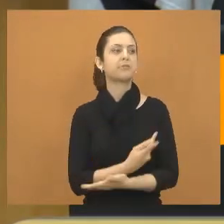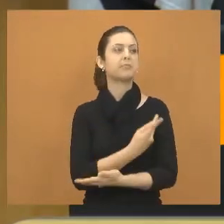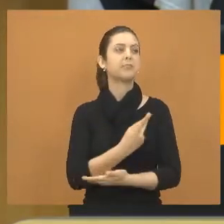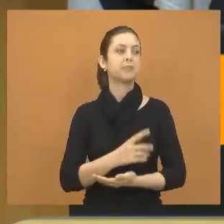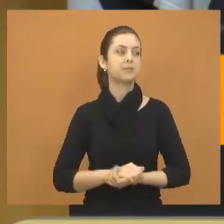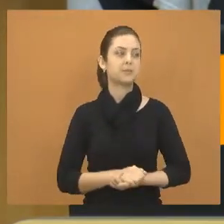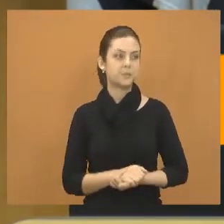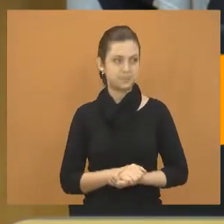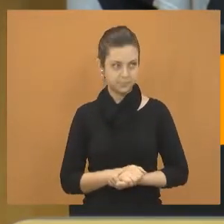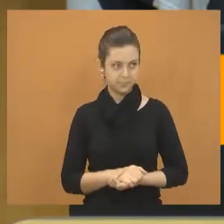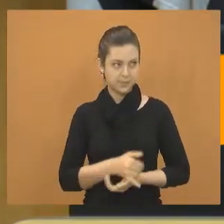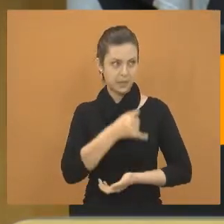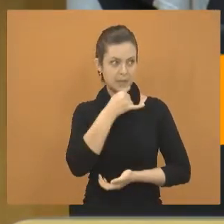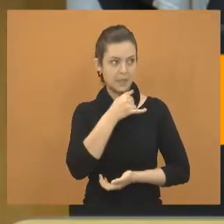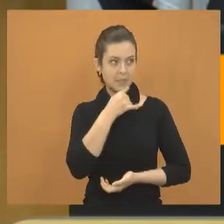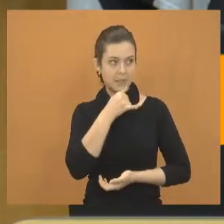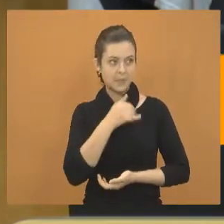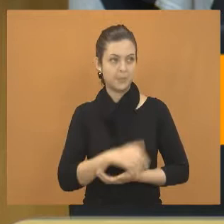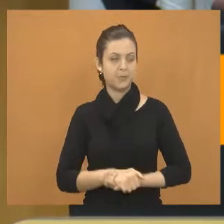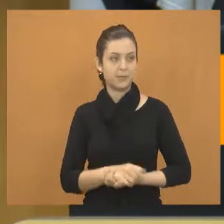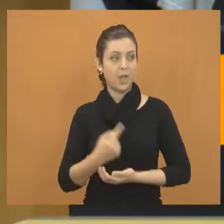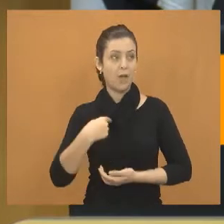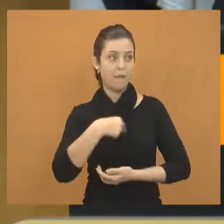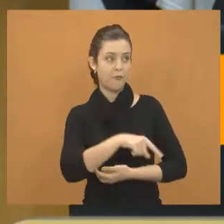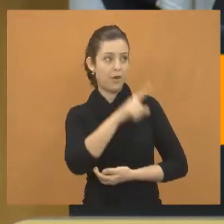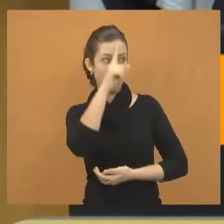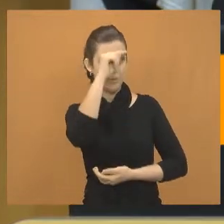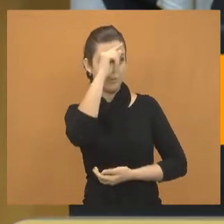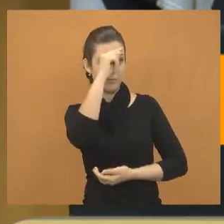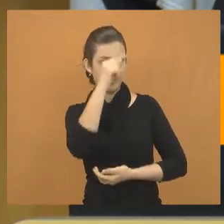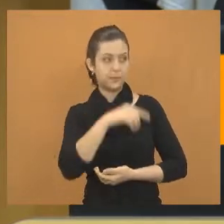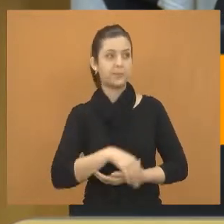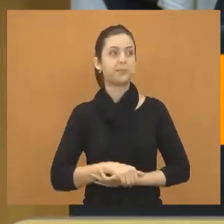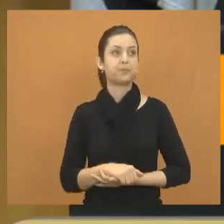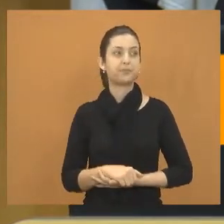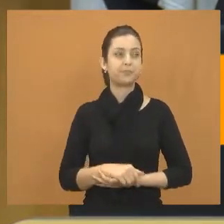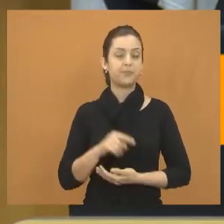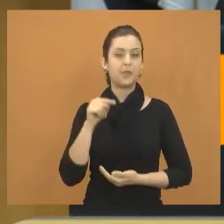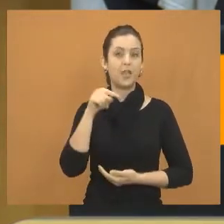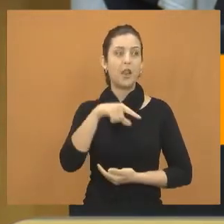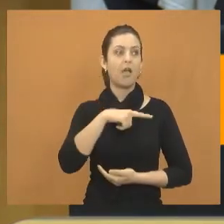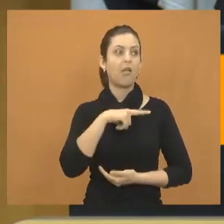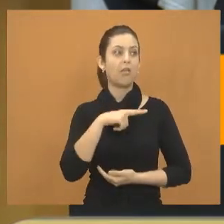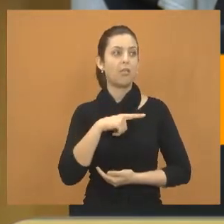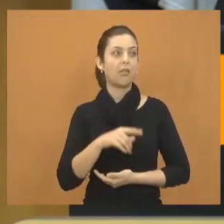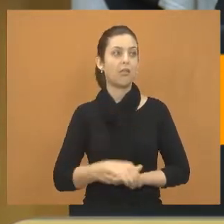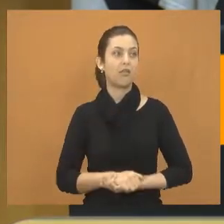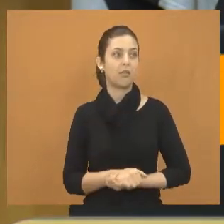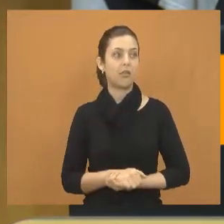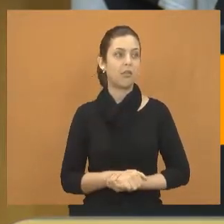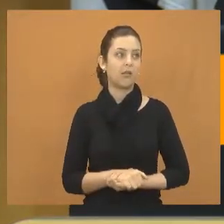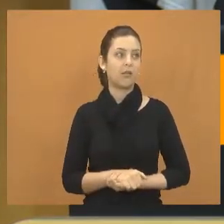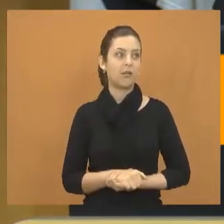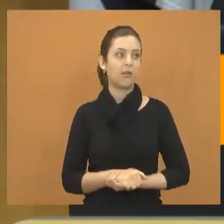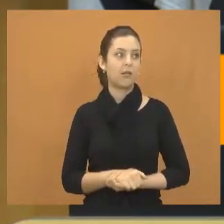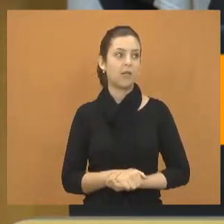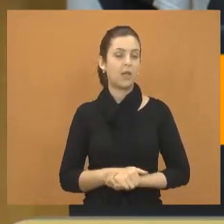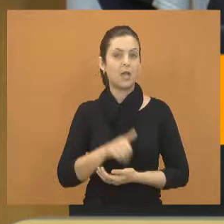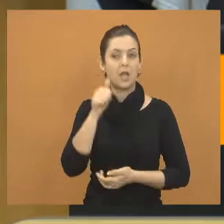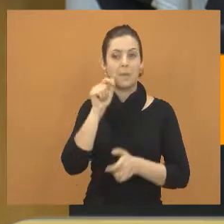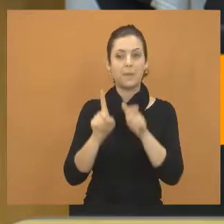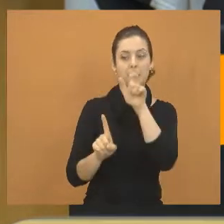acontecendo? Por exemplo, eu fui na Santa Casa e lá tem uma